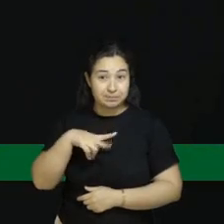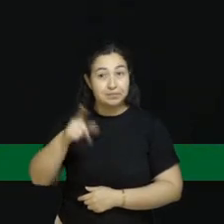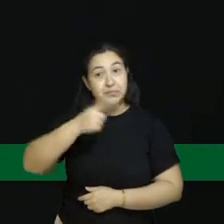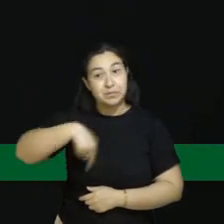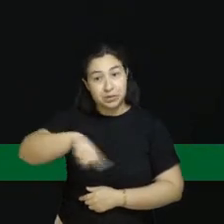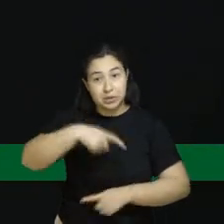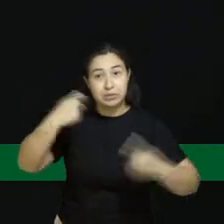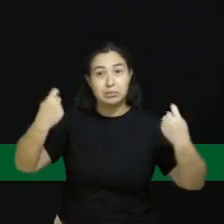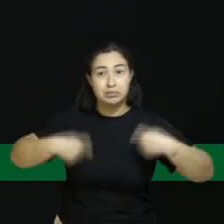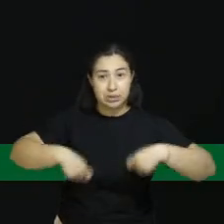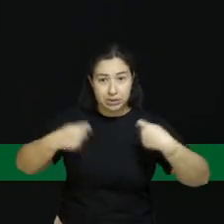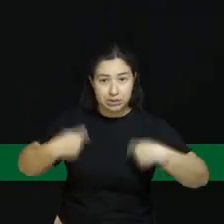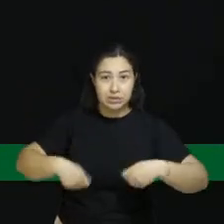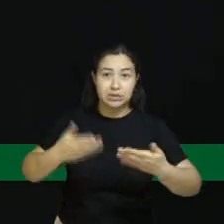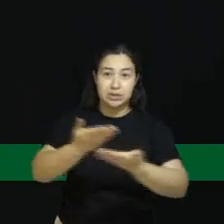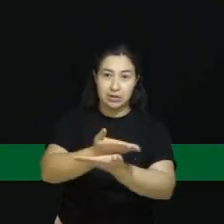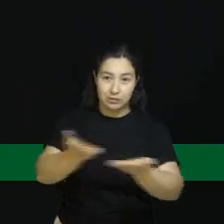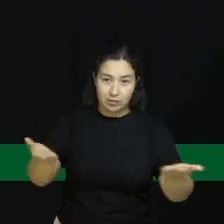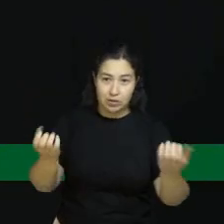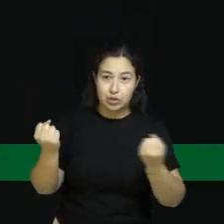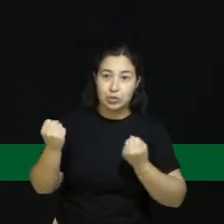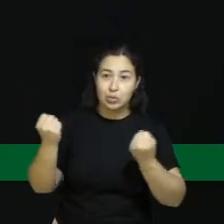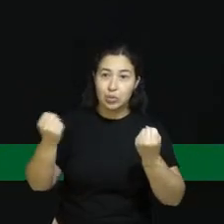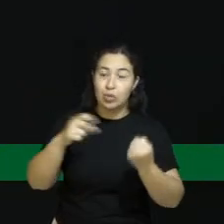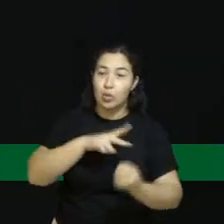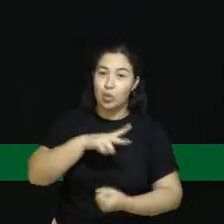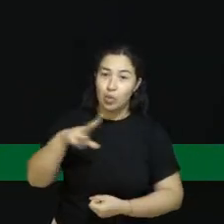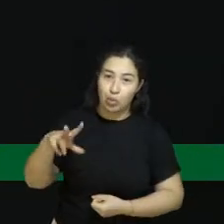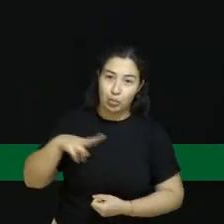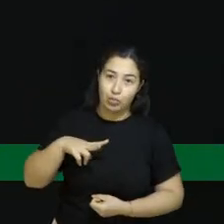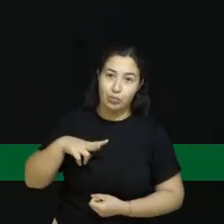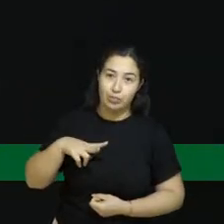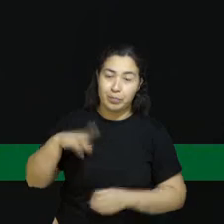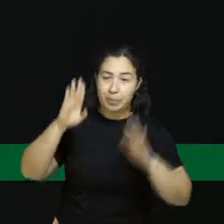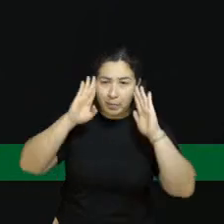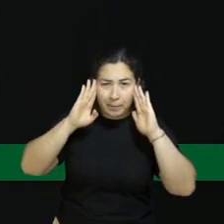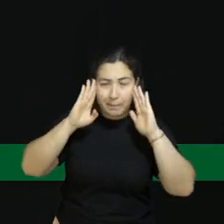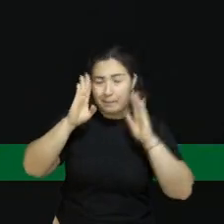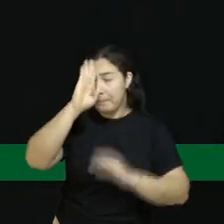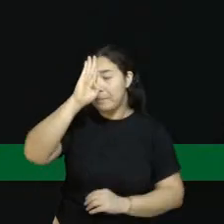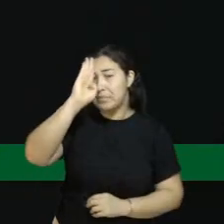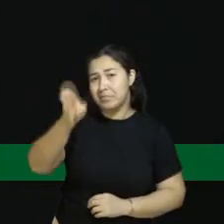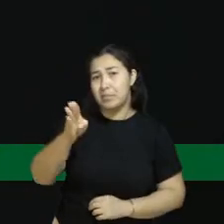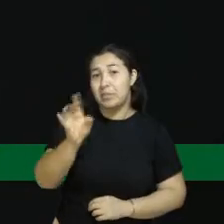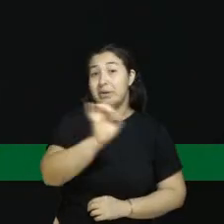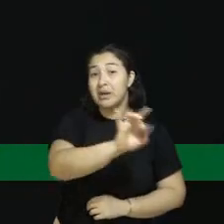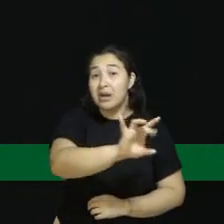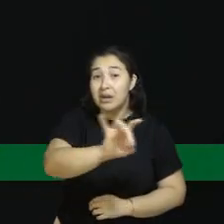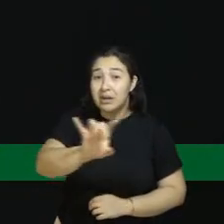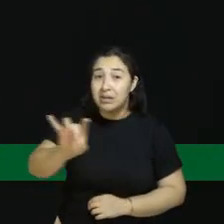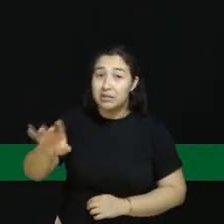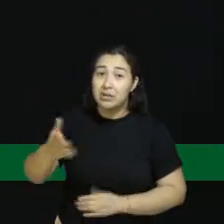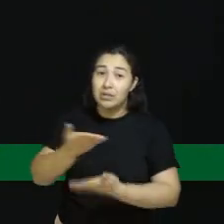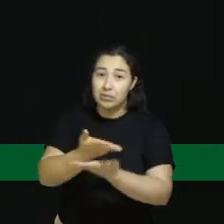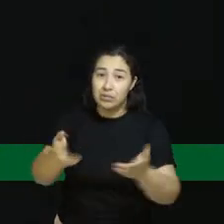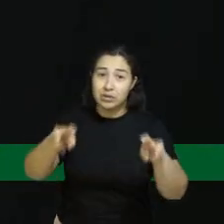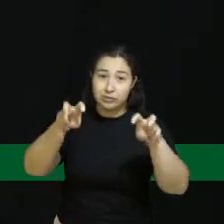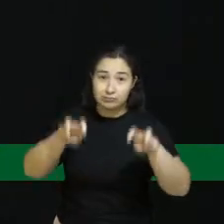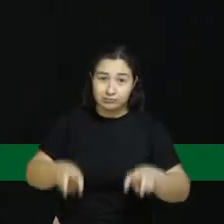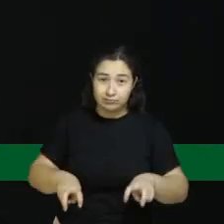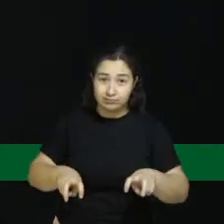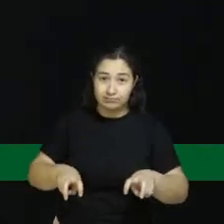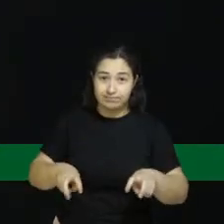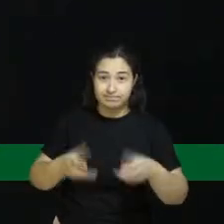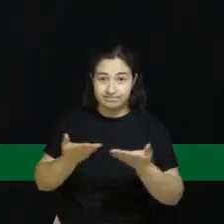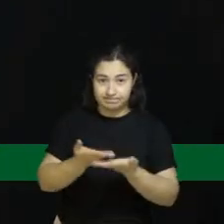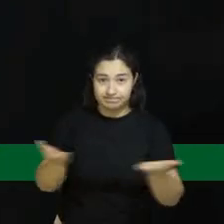do protagonismo do poder público, principalmente de cada um dos senhores e das senhoras que estão sentados aqui nessas